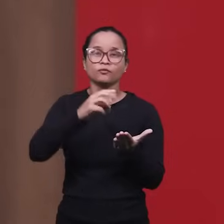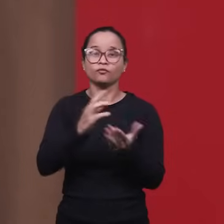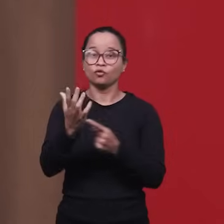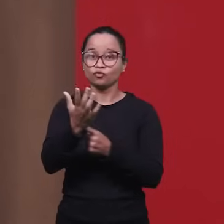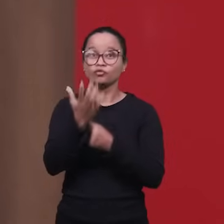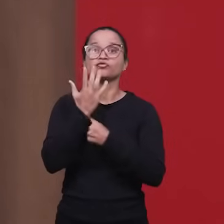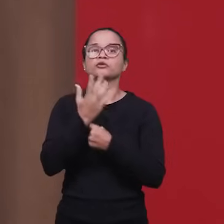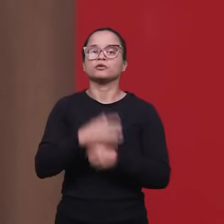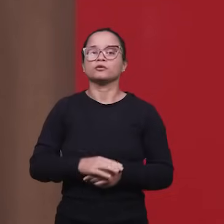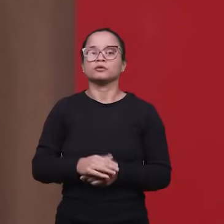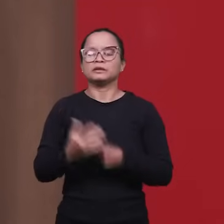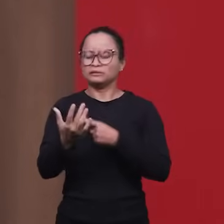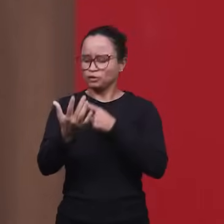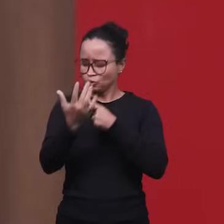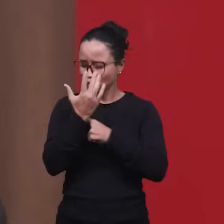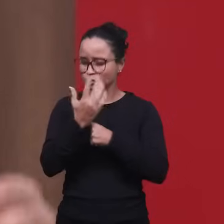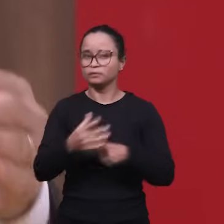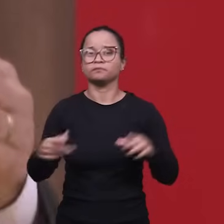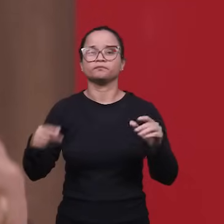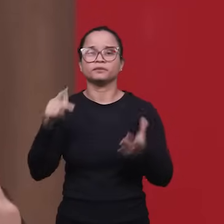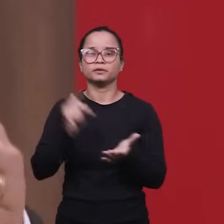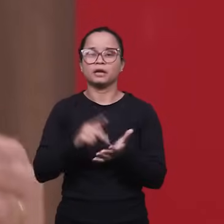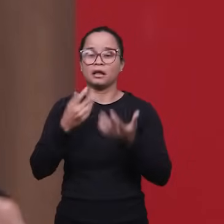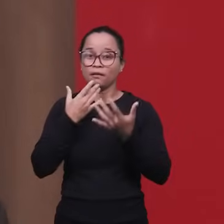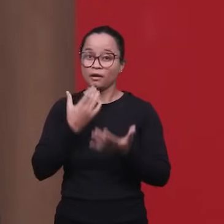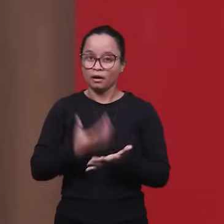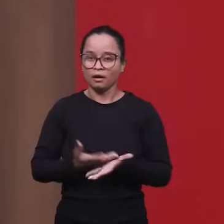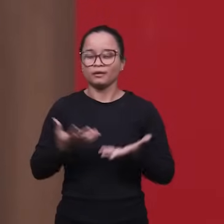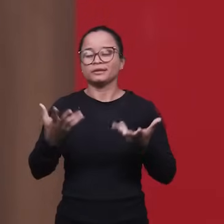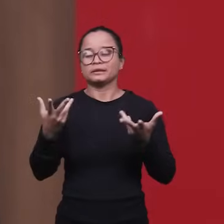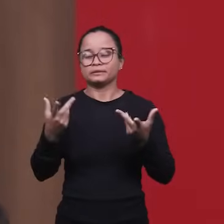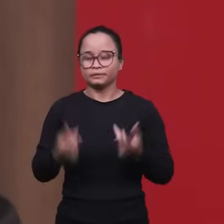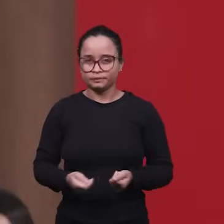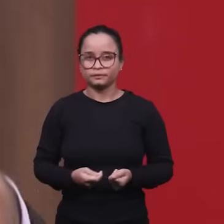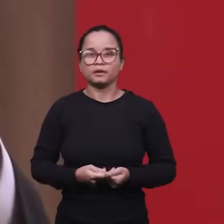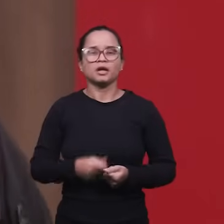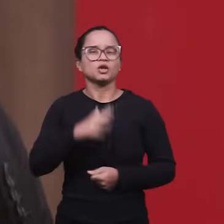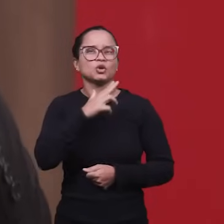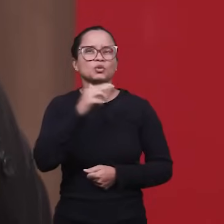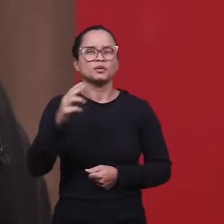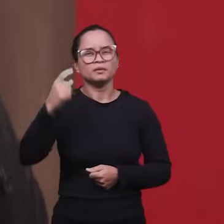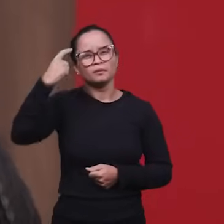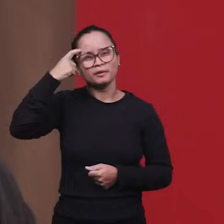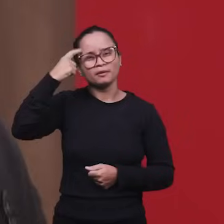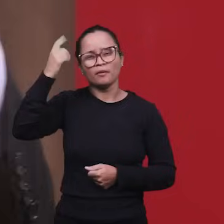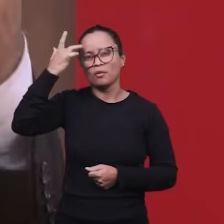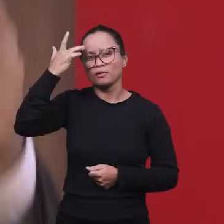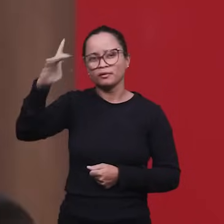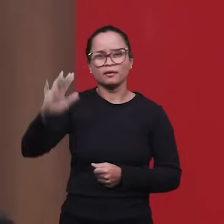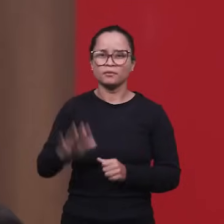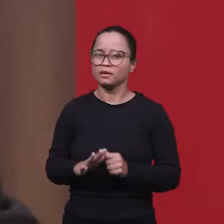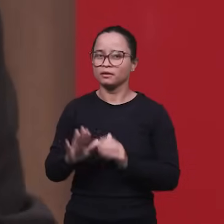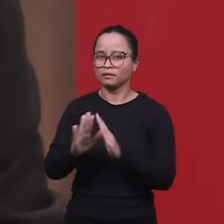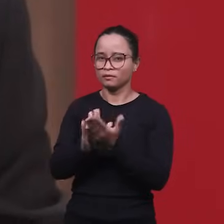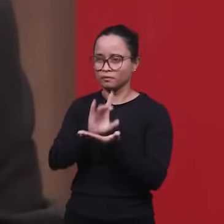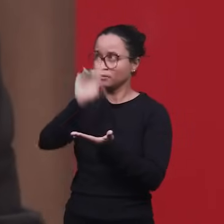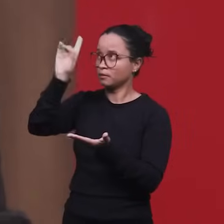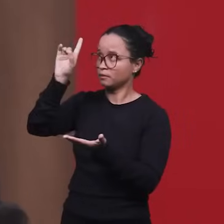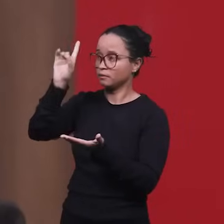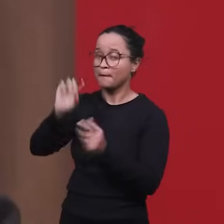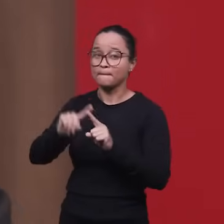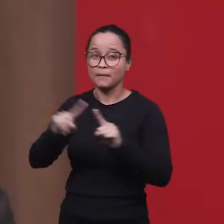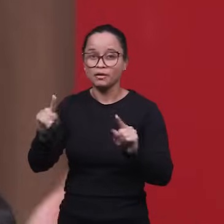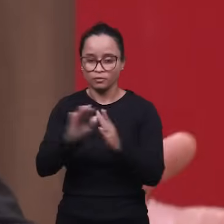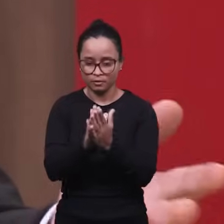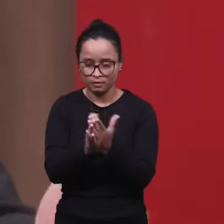dela, foi um socorro mesmo, um socorro, e ela ficou maravilhada com aquilo. E ela nunca nem pensava, nem sabia que existia isso, mas foi